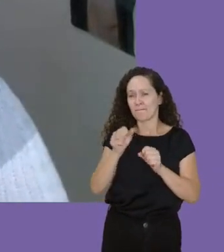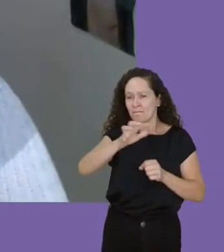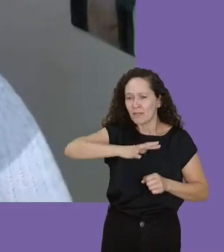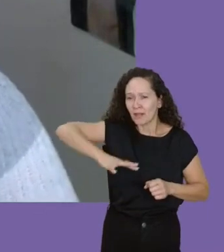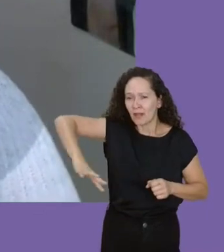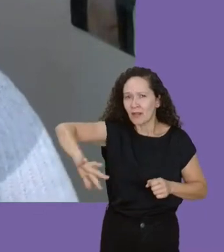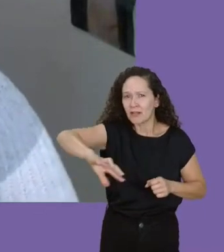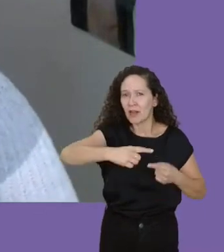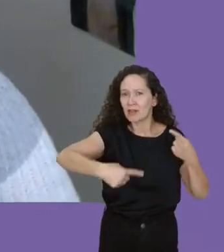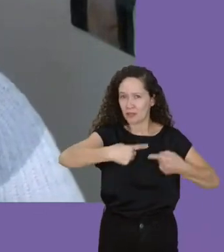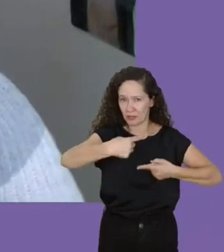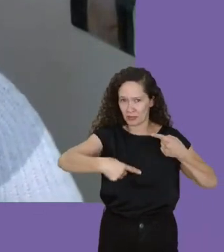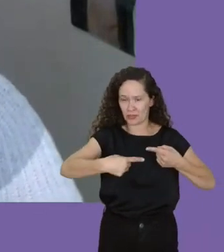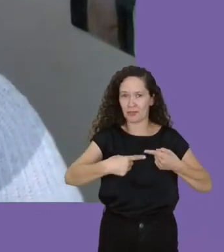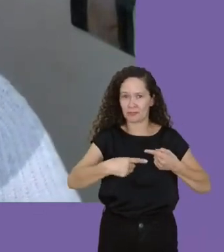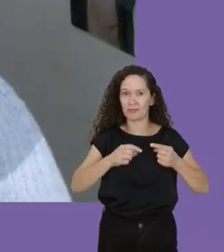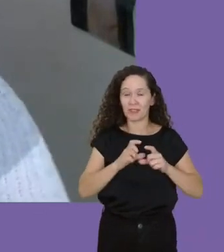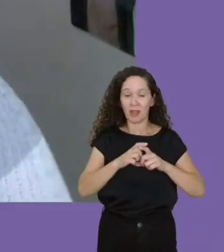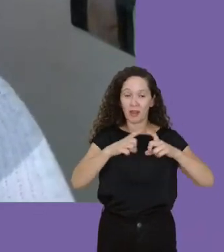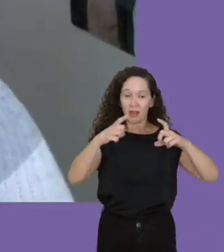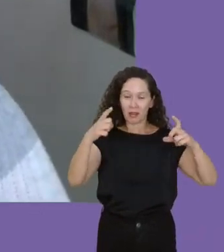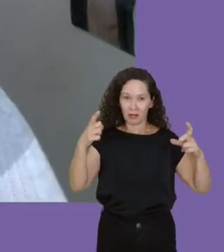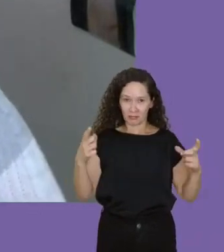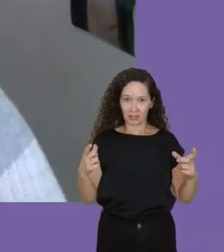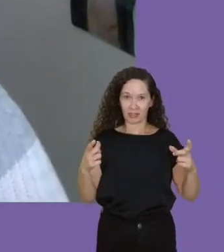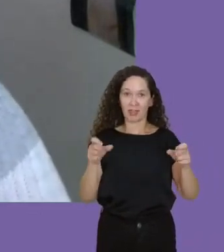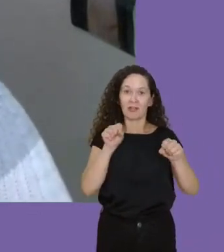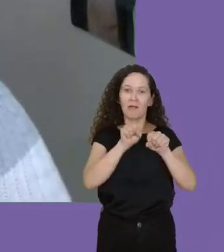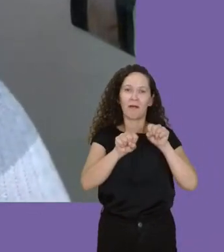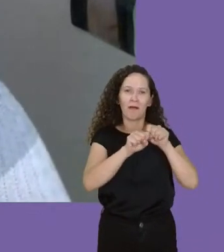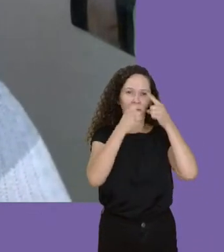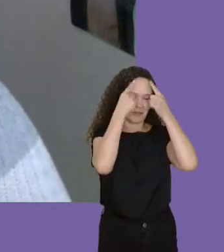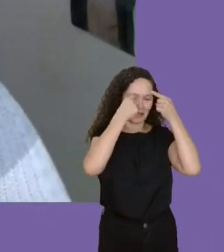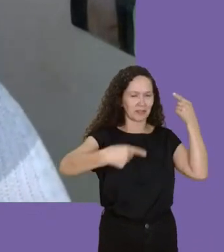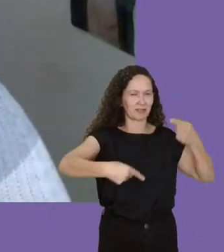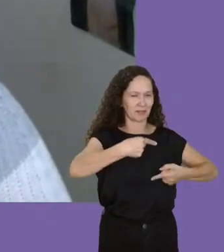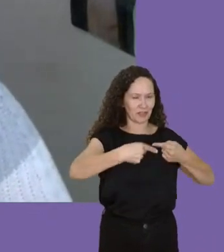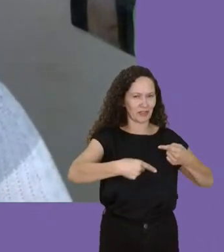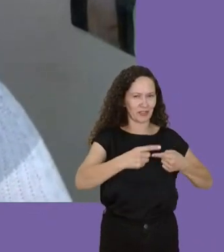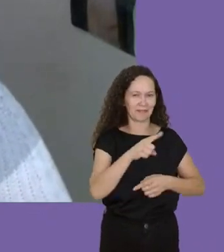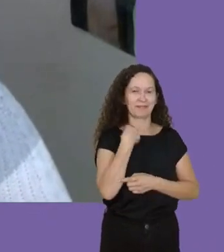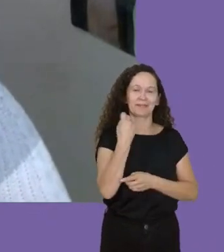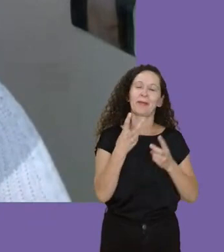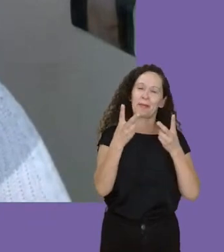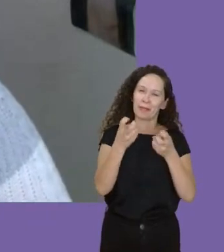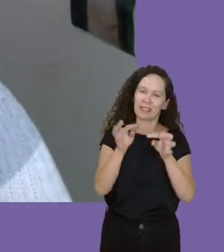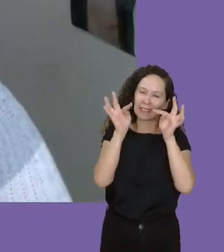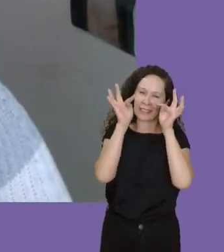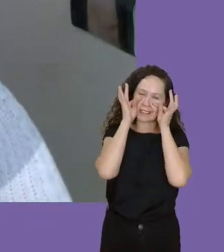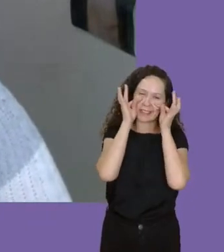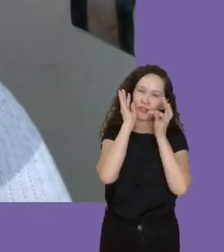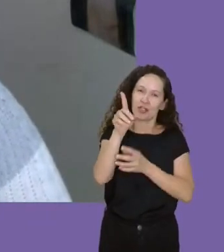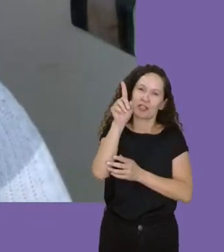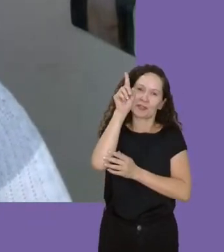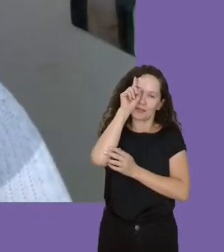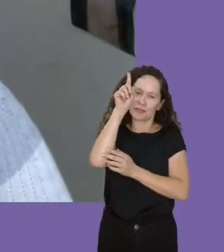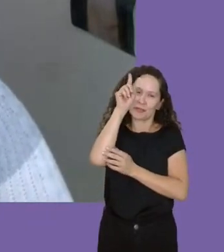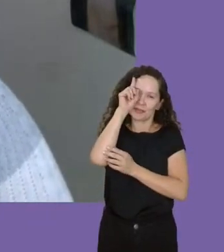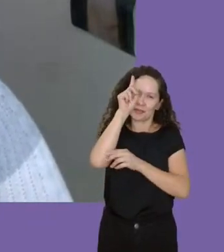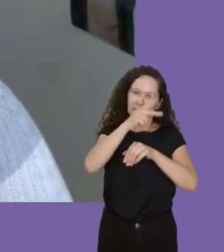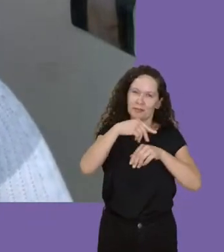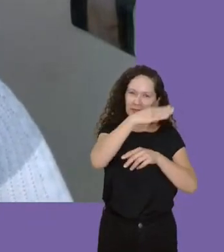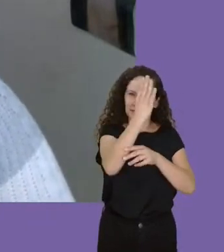espaços institucionais, amplificando as cenas de violência política, como nós temos testemunhados diariamente pelo